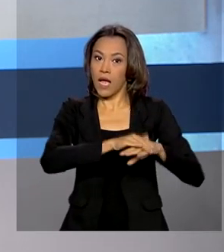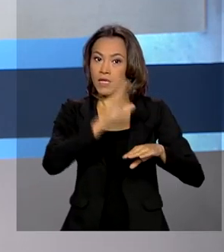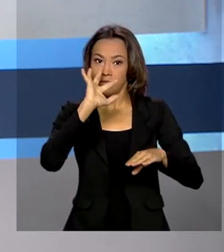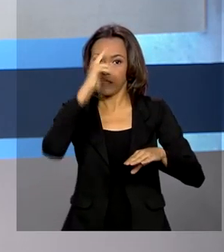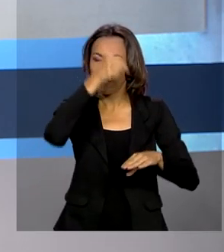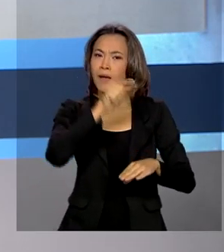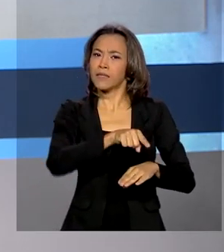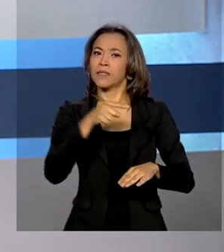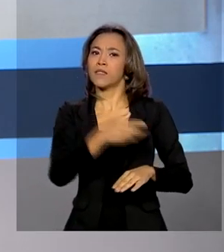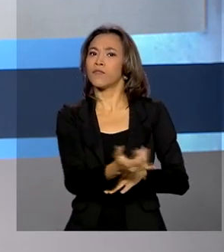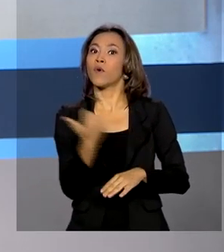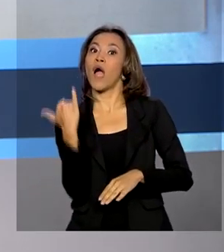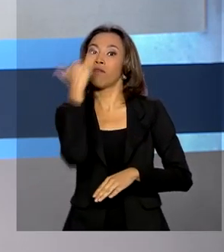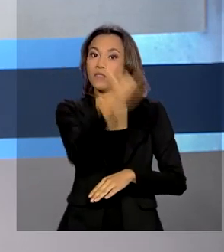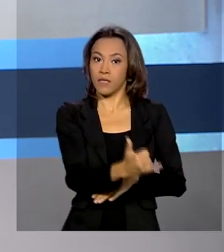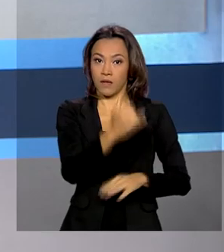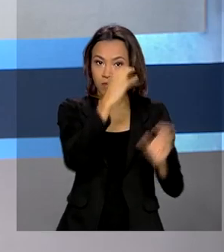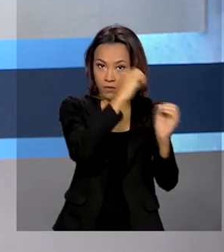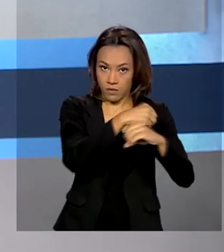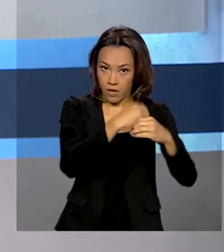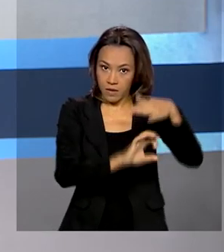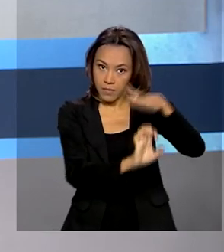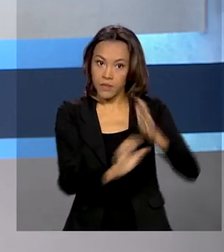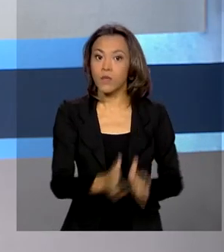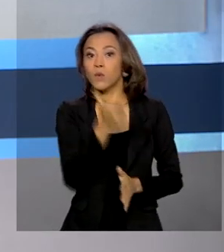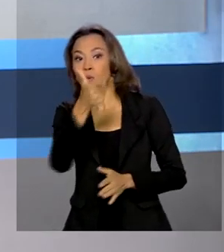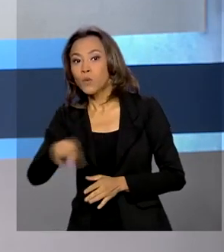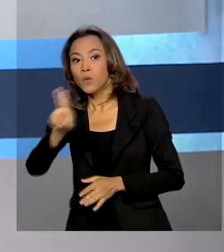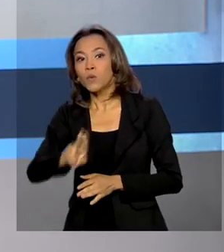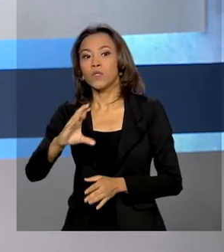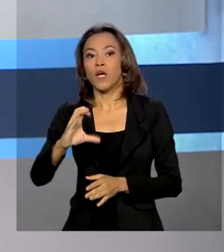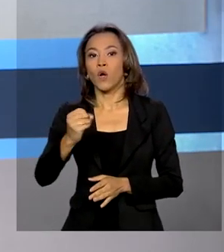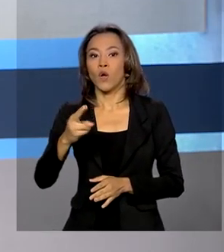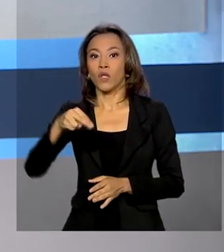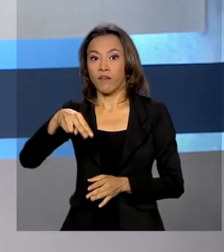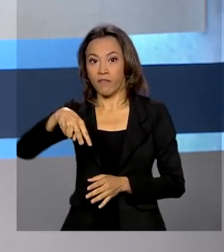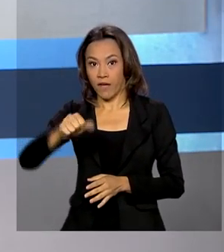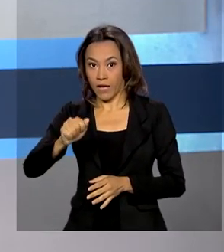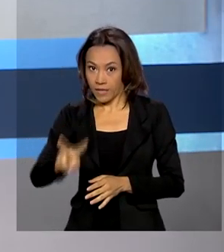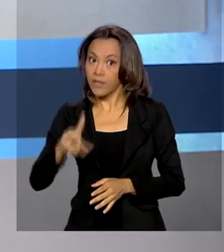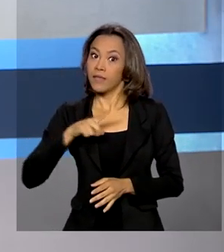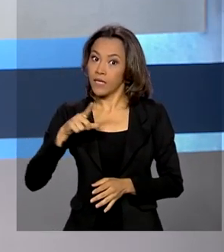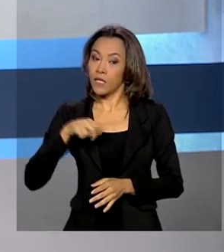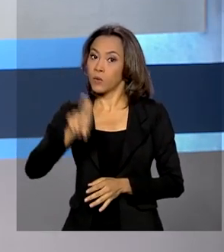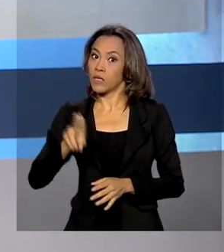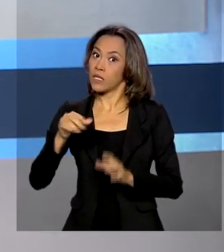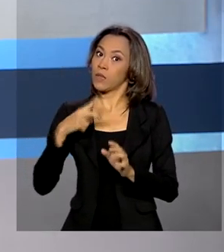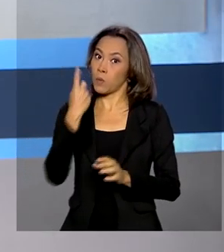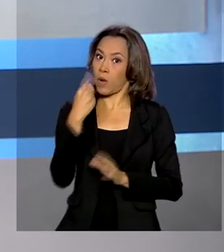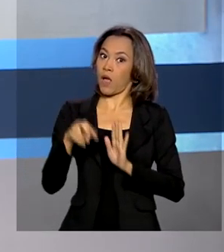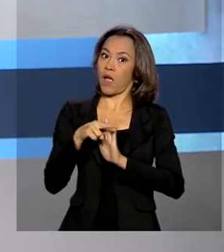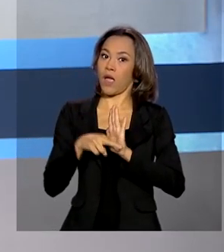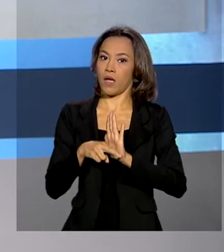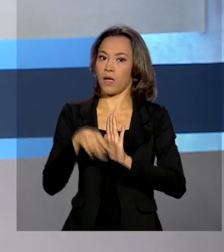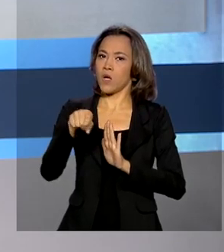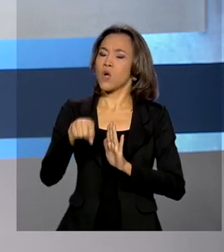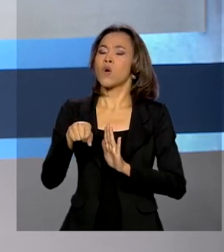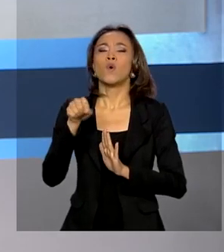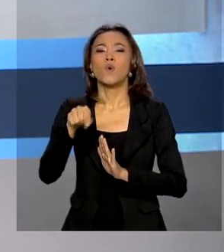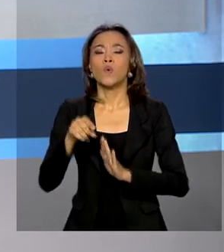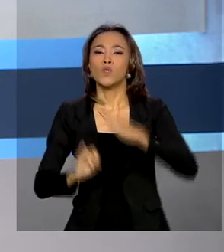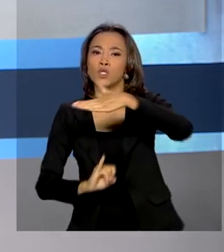for comunicado. Já o uso emergencial da Coronavac foi autorizado com uma condição. O Butantan ainda terá que apresentar um termo de